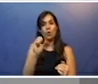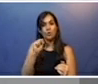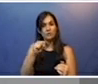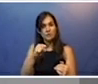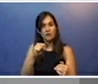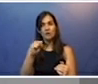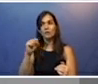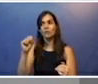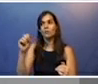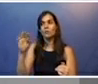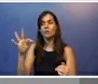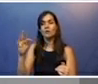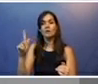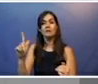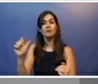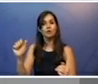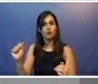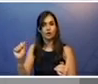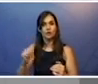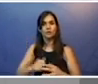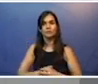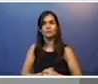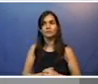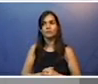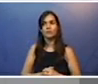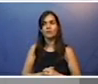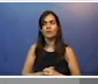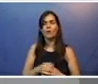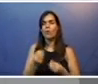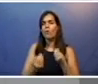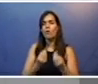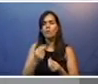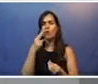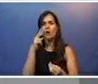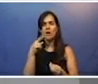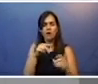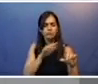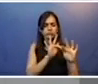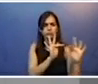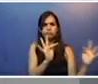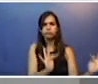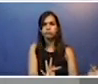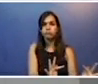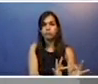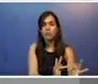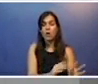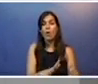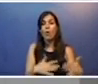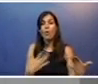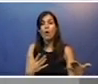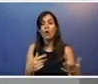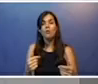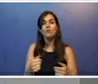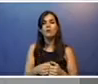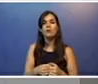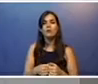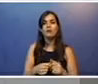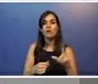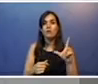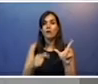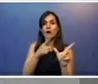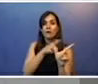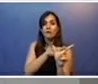cateto oposto e o cateto adjacente. Vamos olhar nessas três fórmulas, qual que tem cateto oposto e